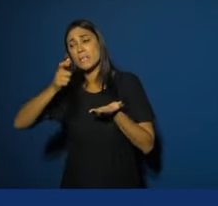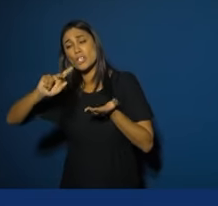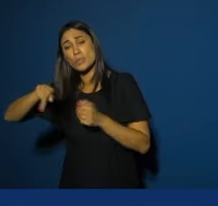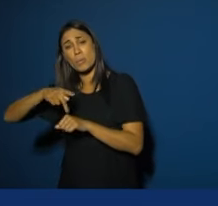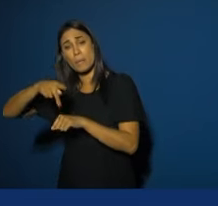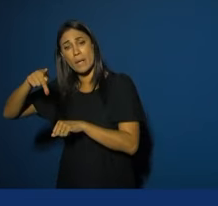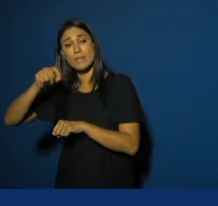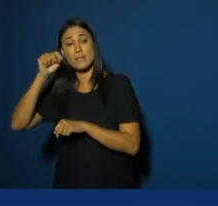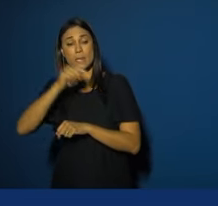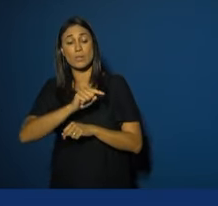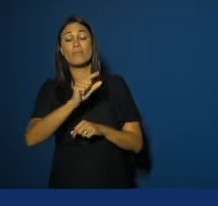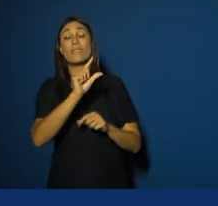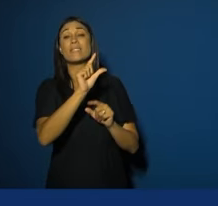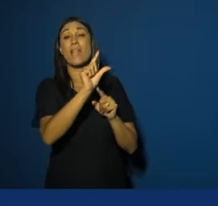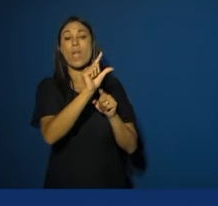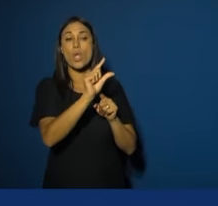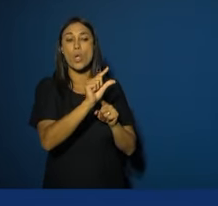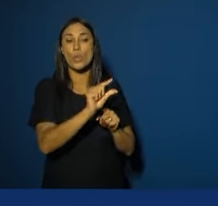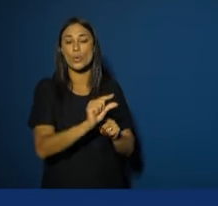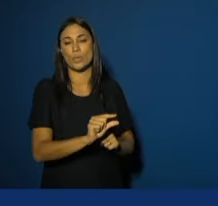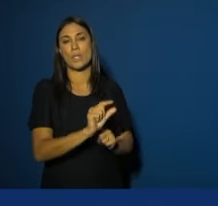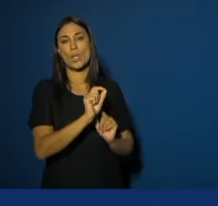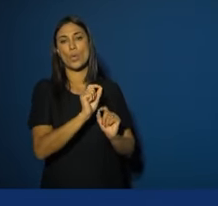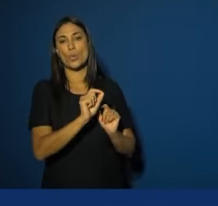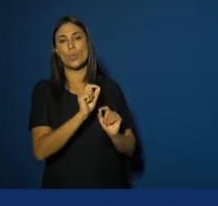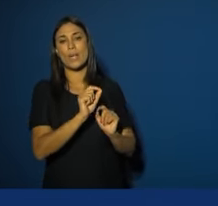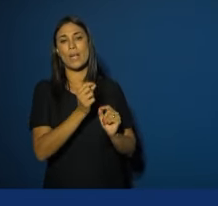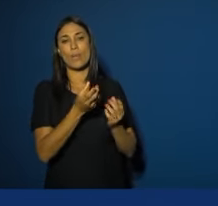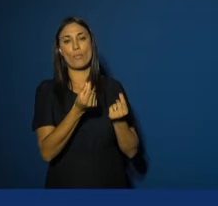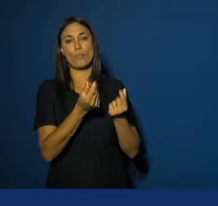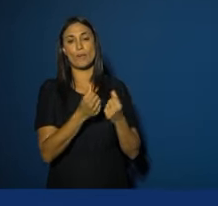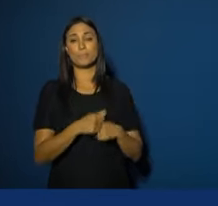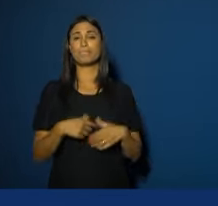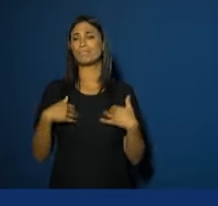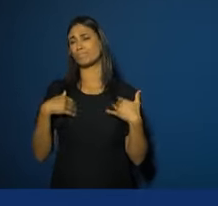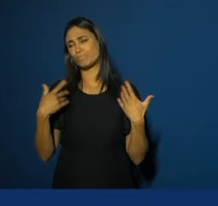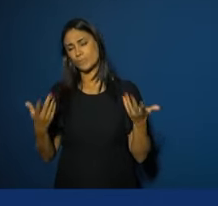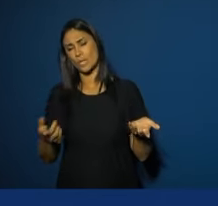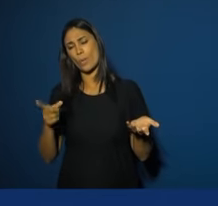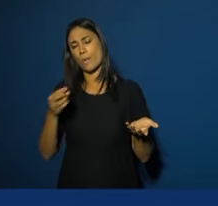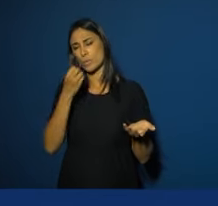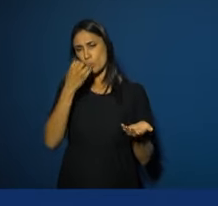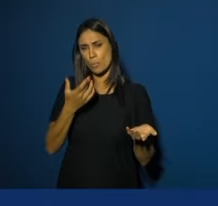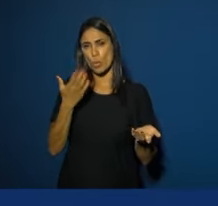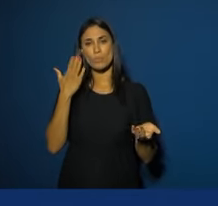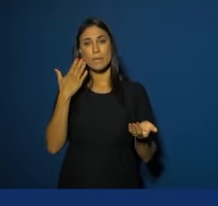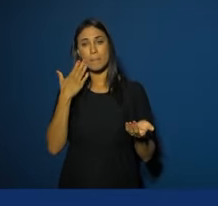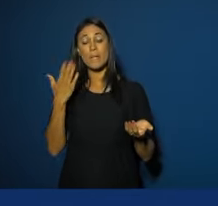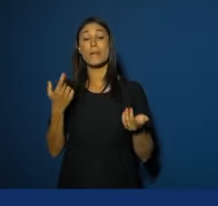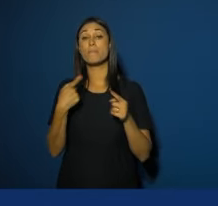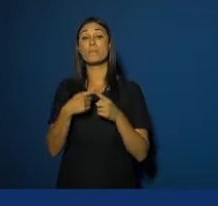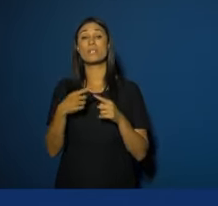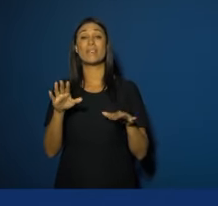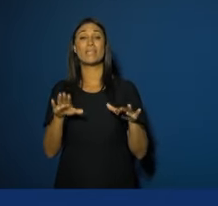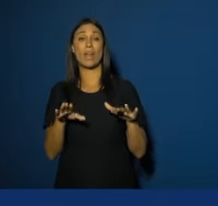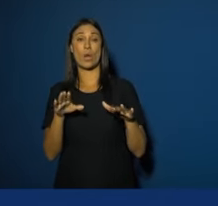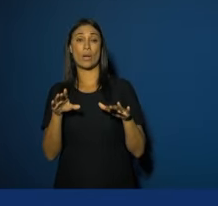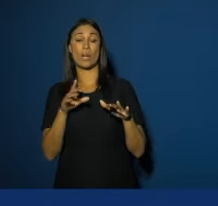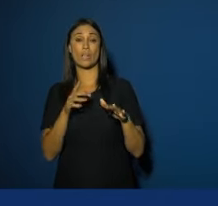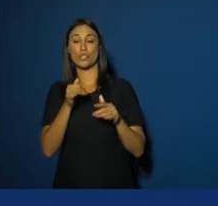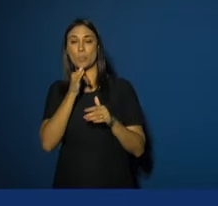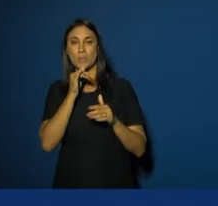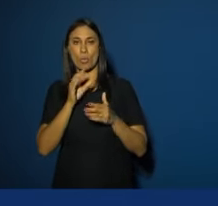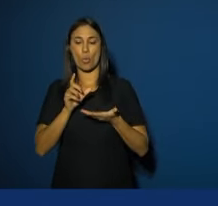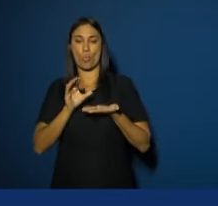porque aqu ali significará reduzir em tese Inclusive a tarifa Então essas coisas são muito boas serem ditas porque na hora de alocar o seu